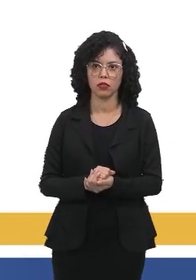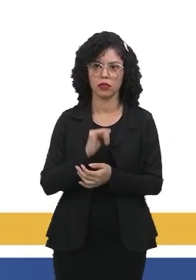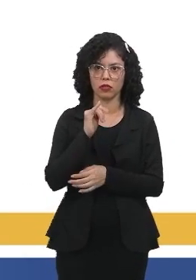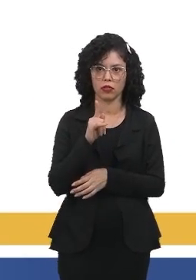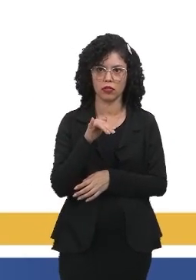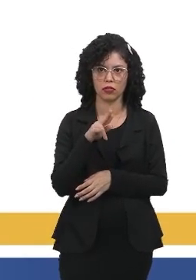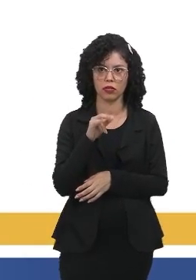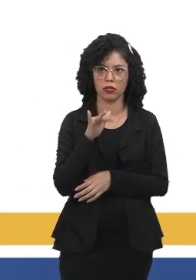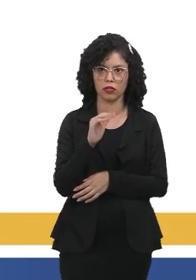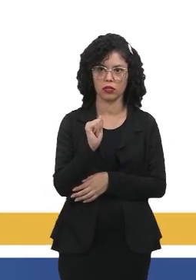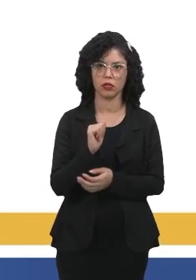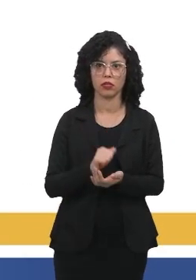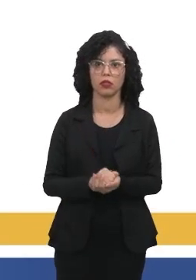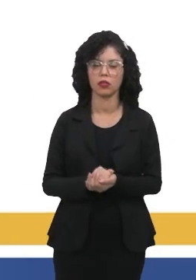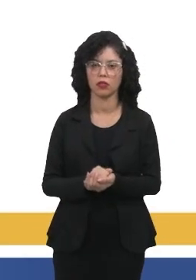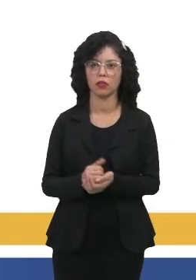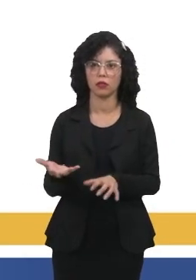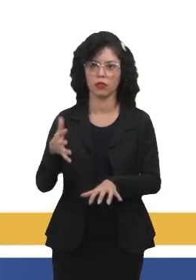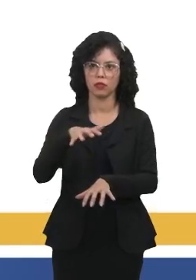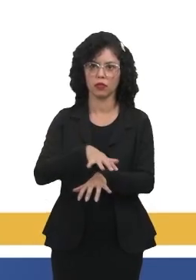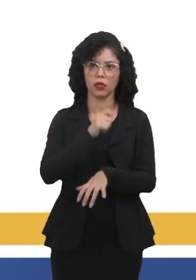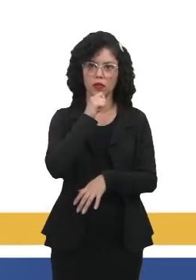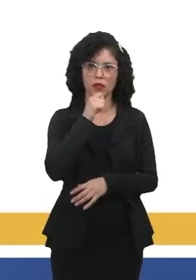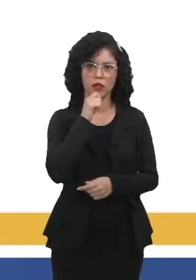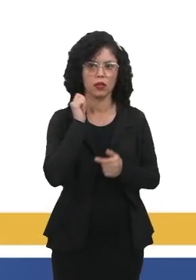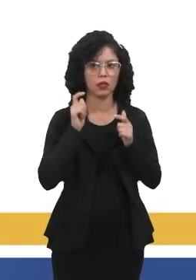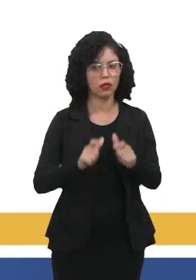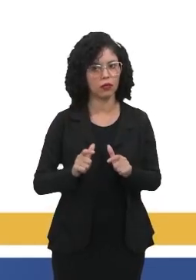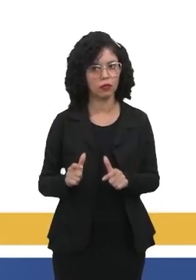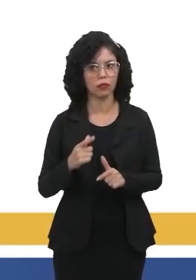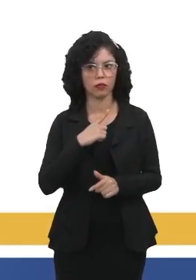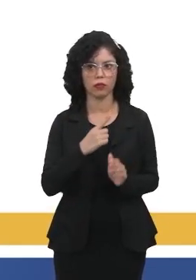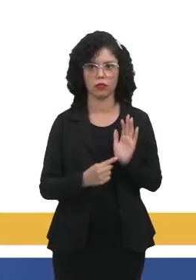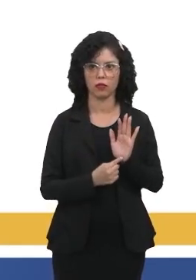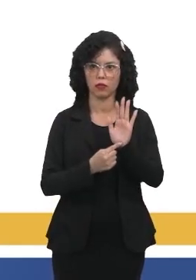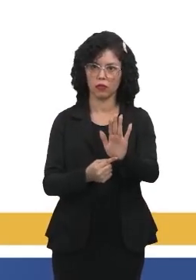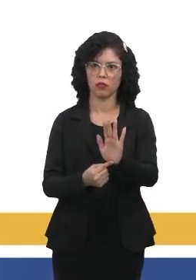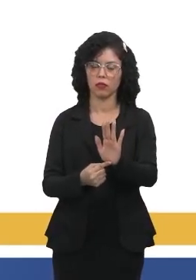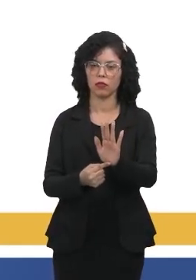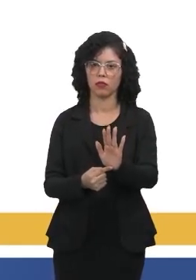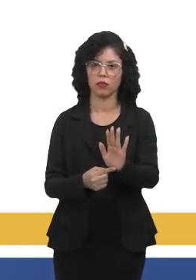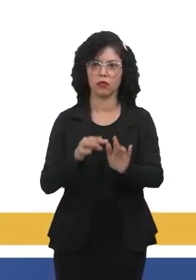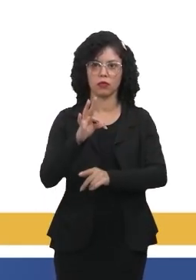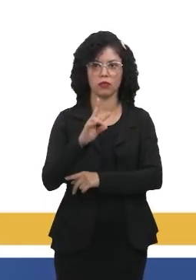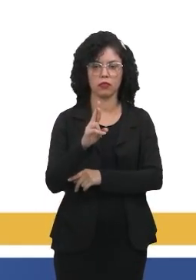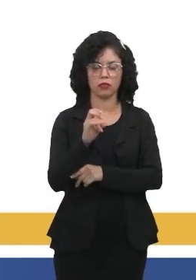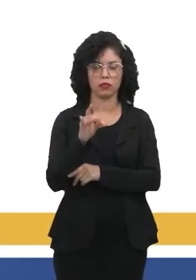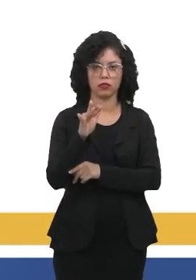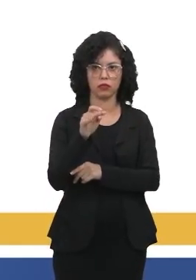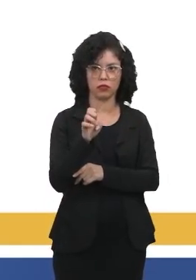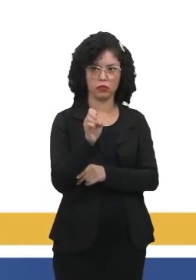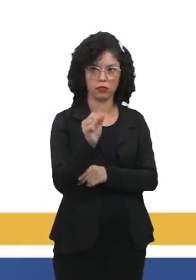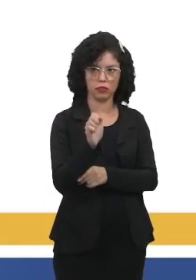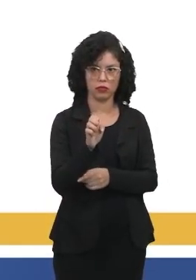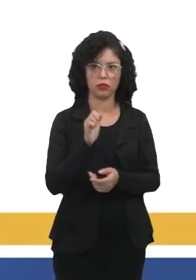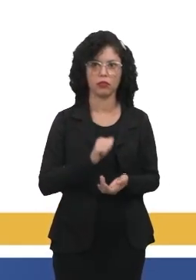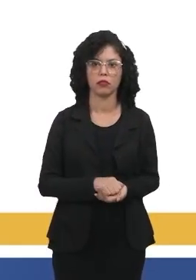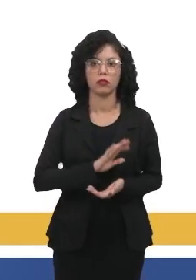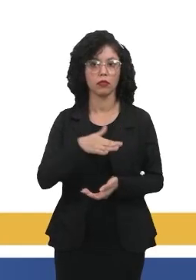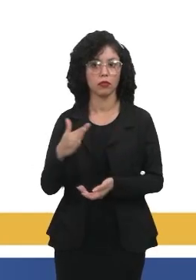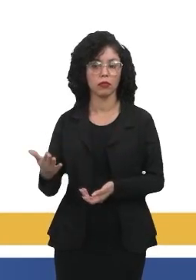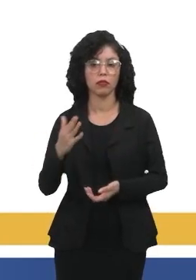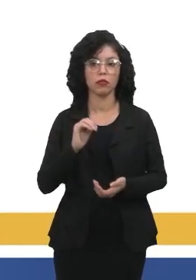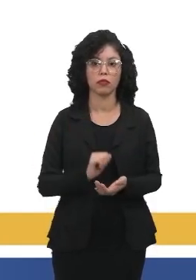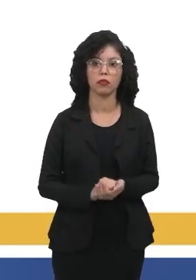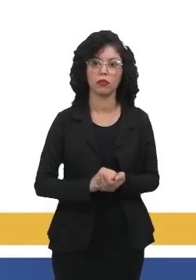ignon meia Colonial onde estava exposta a cabeça do Tiradentes e